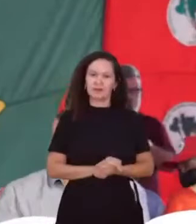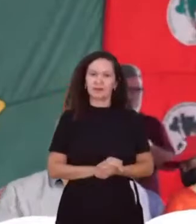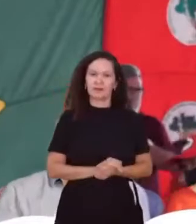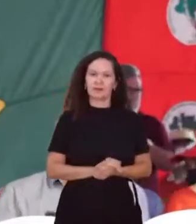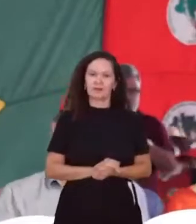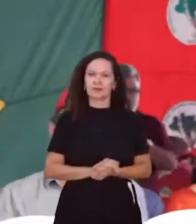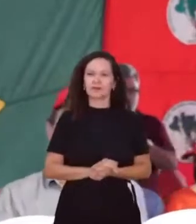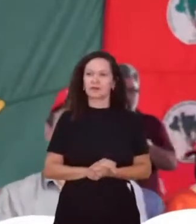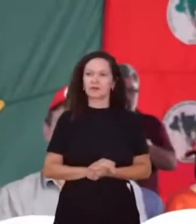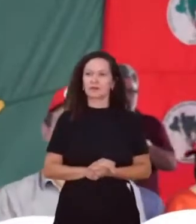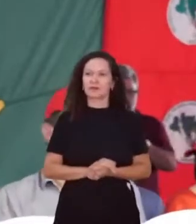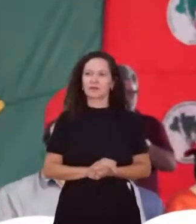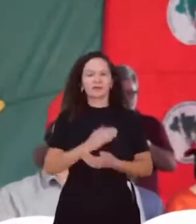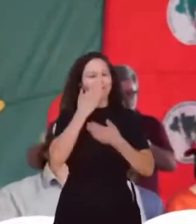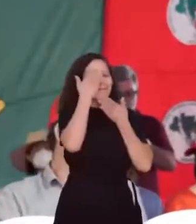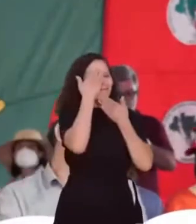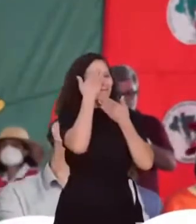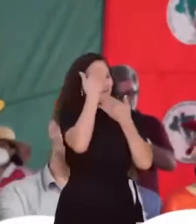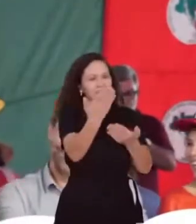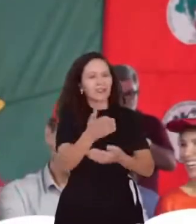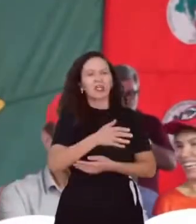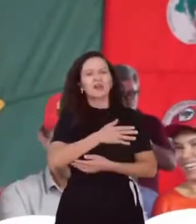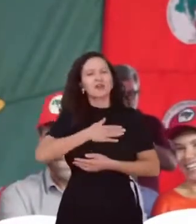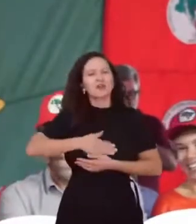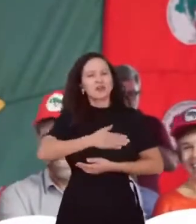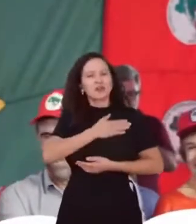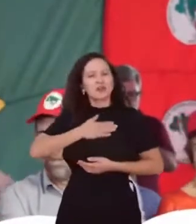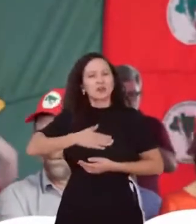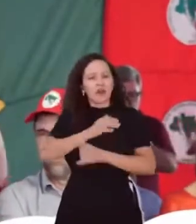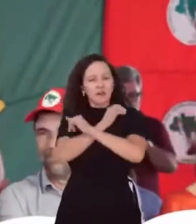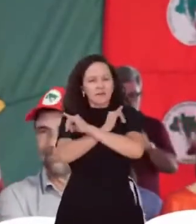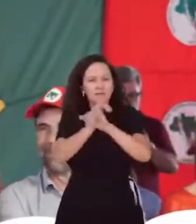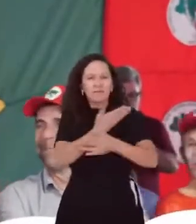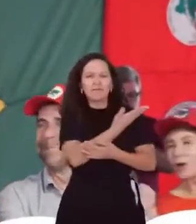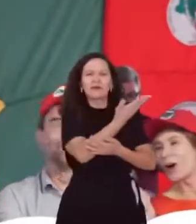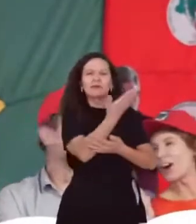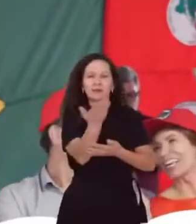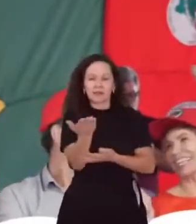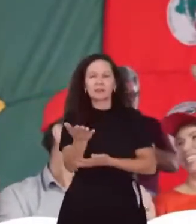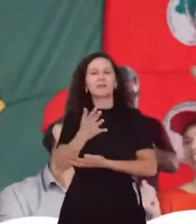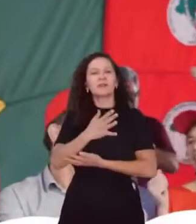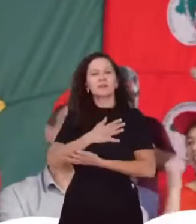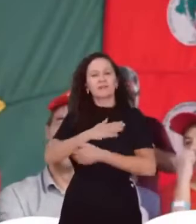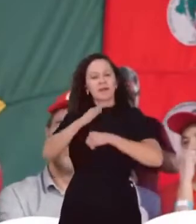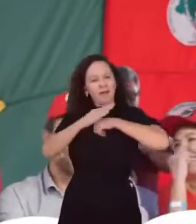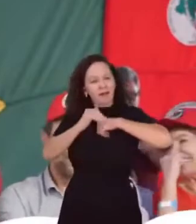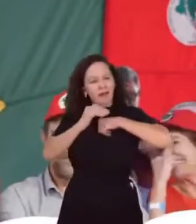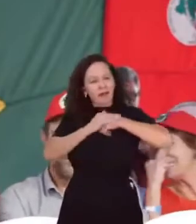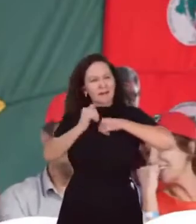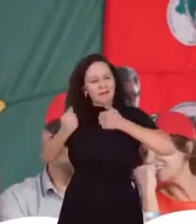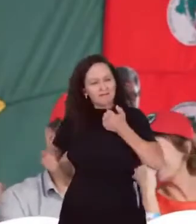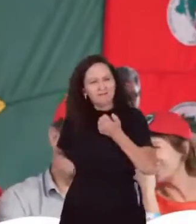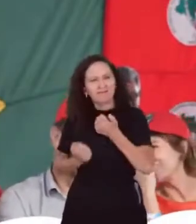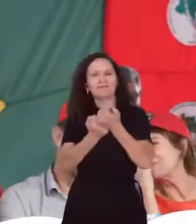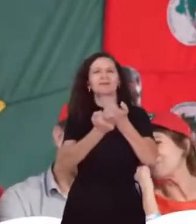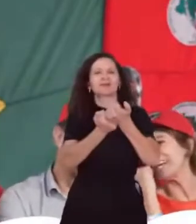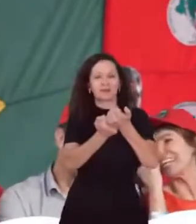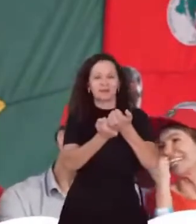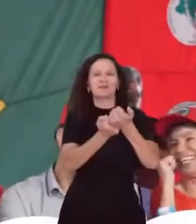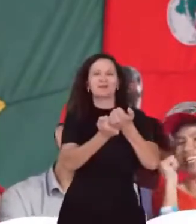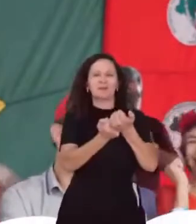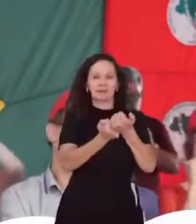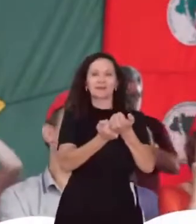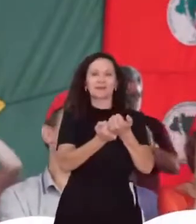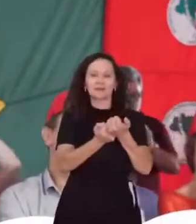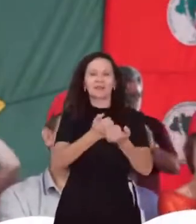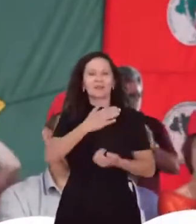obrigada. Eu gostaria de deixar aqui, enfim, o meu carinho, o meu apoio, a minha admiração